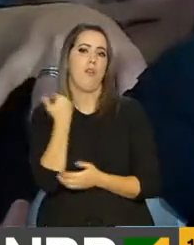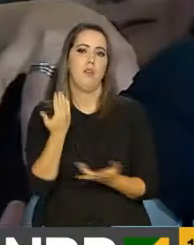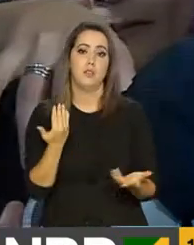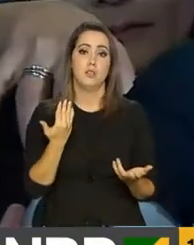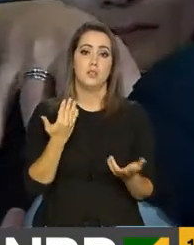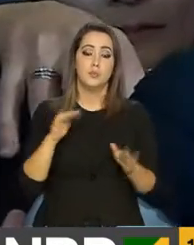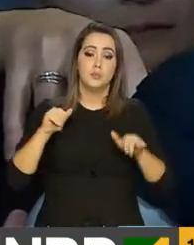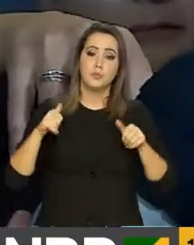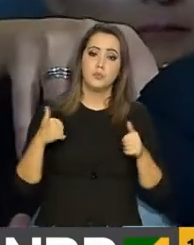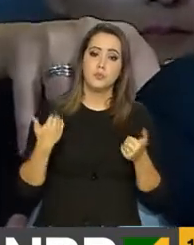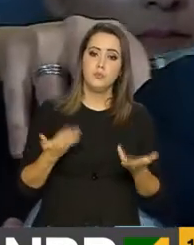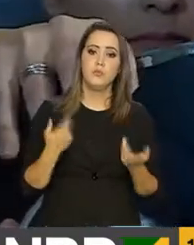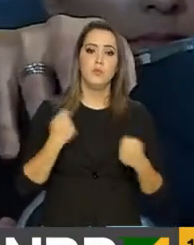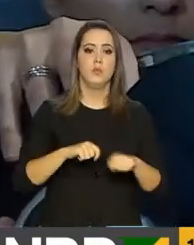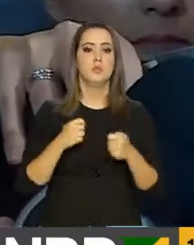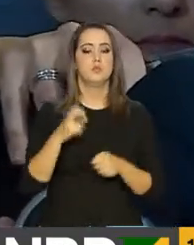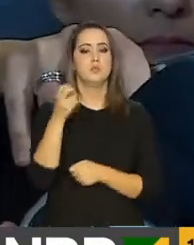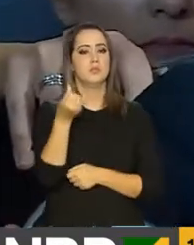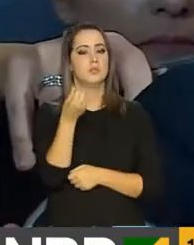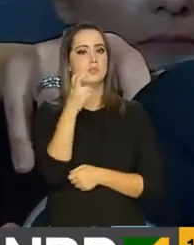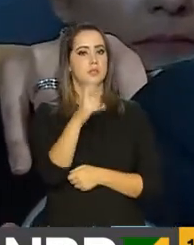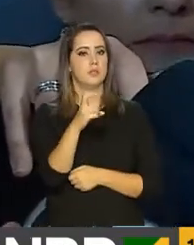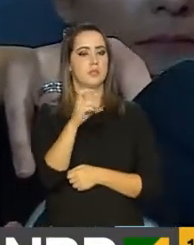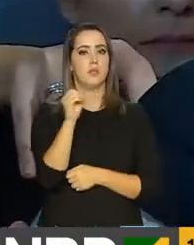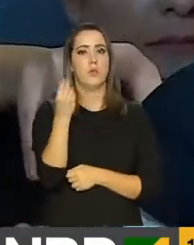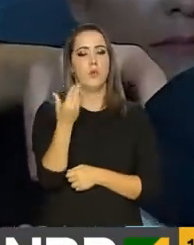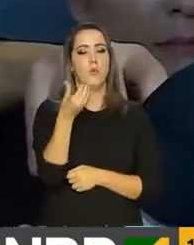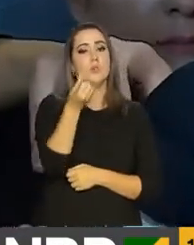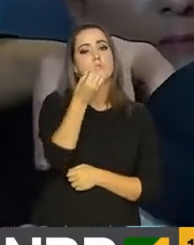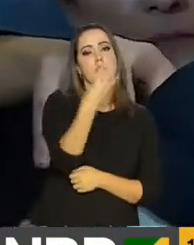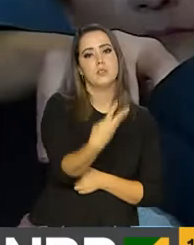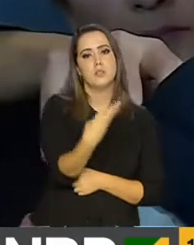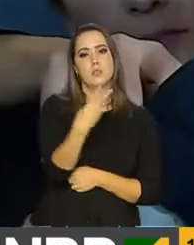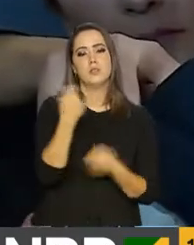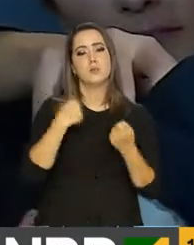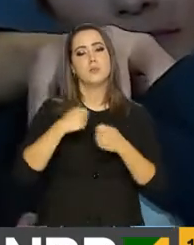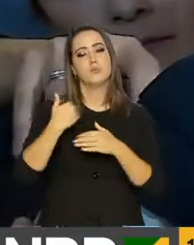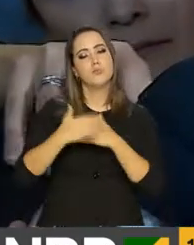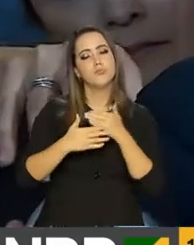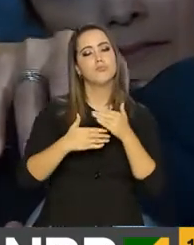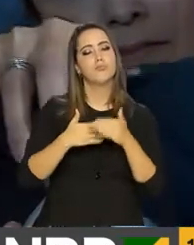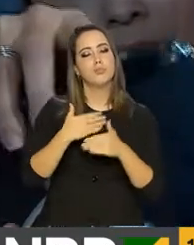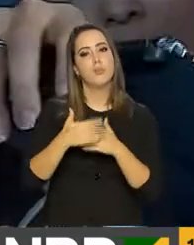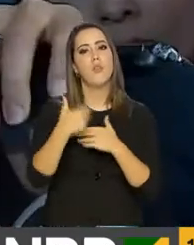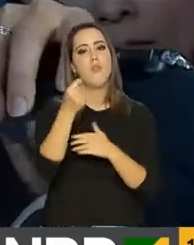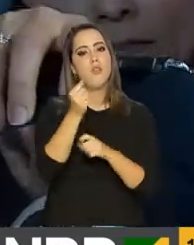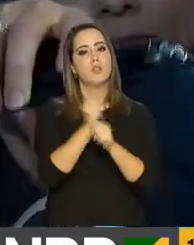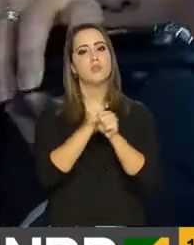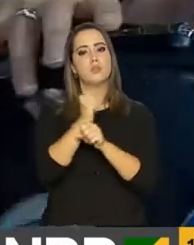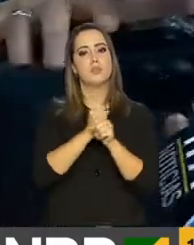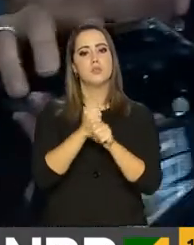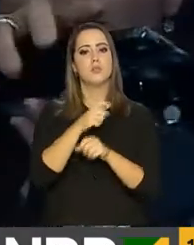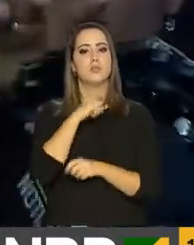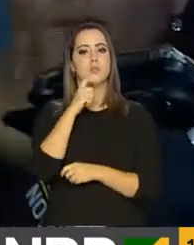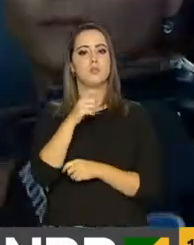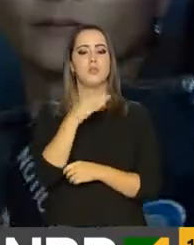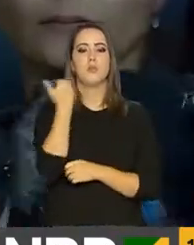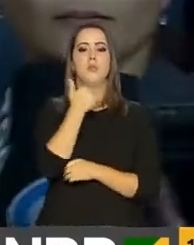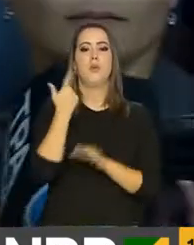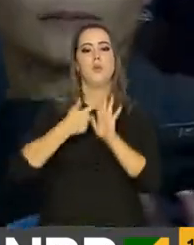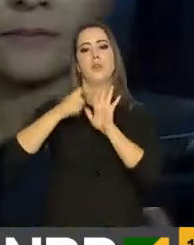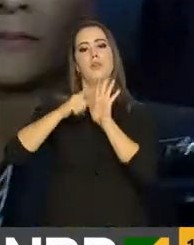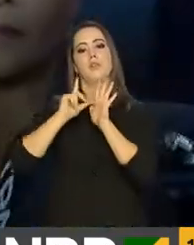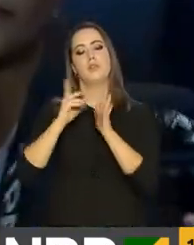aos 65 anos, 63 anos mulheres, vai levar 20 anos, porque também ninguém morre antes desse período. Presidente, esse